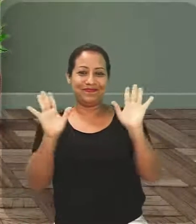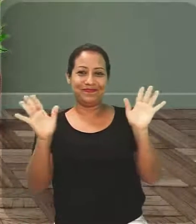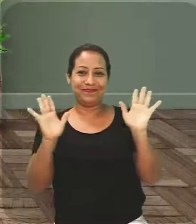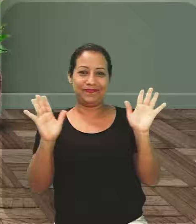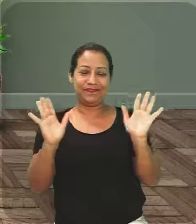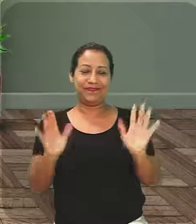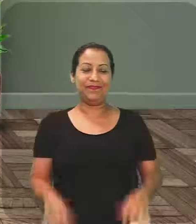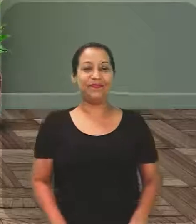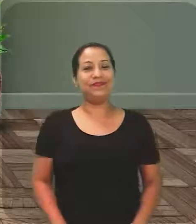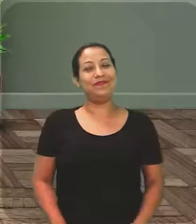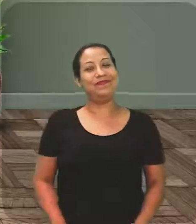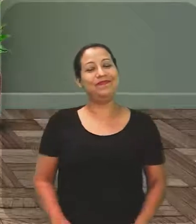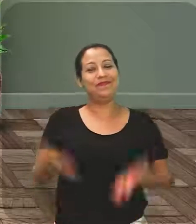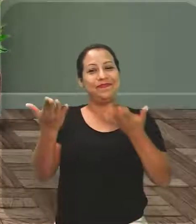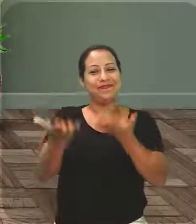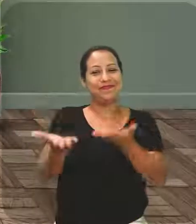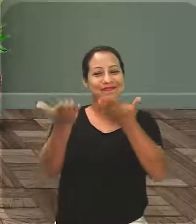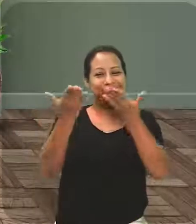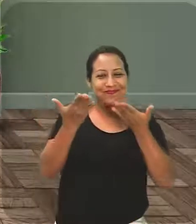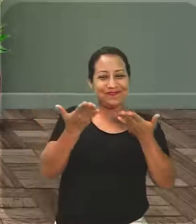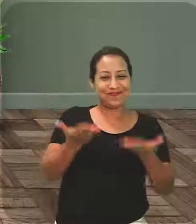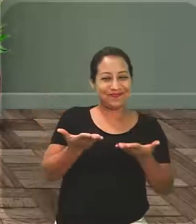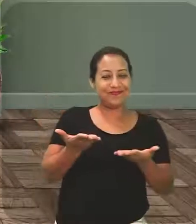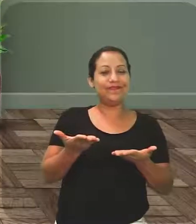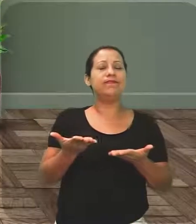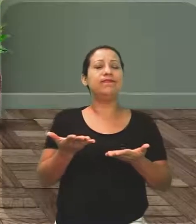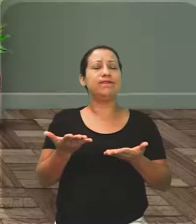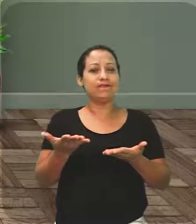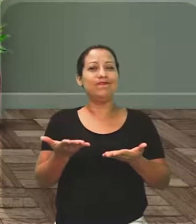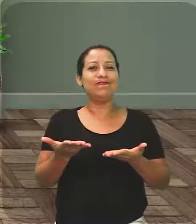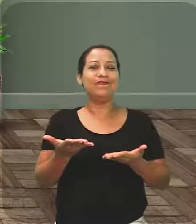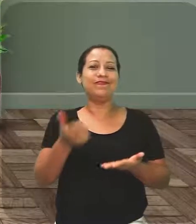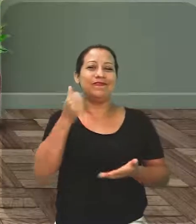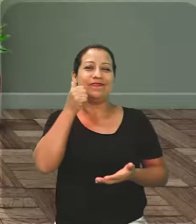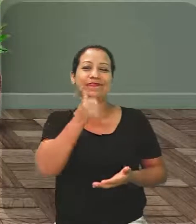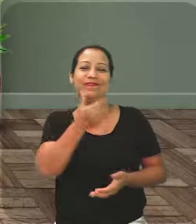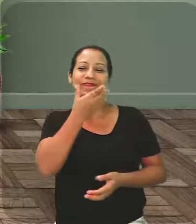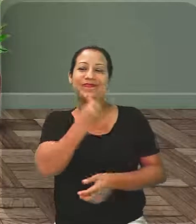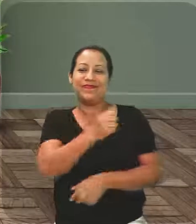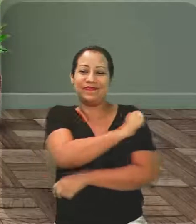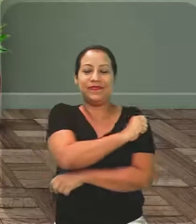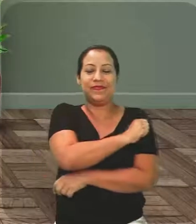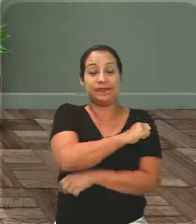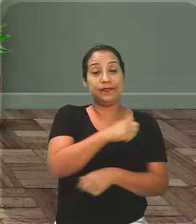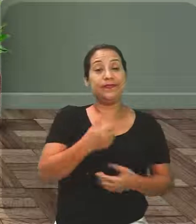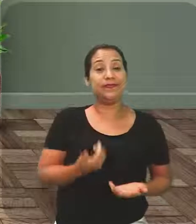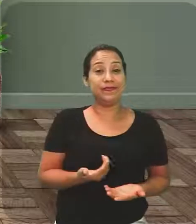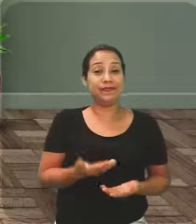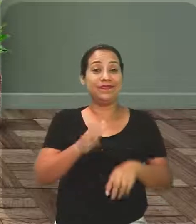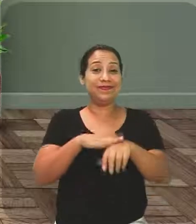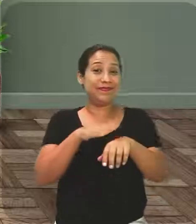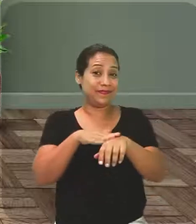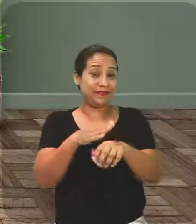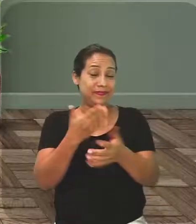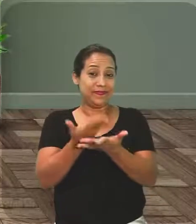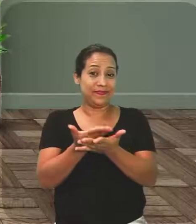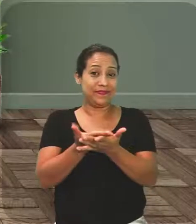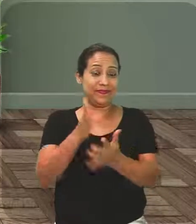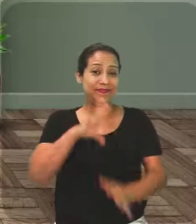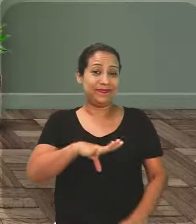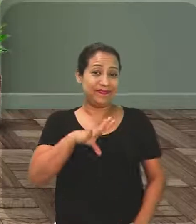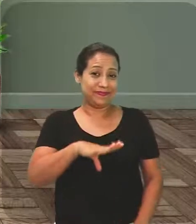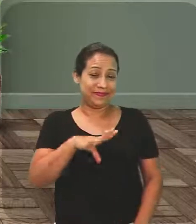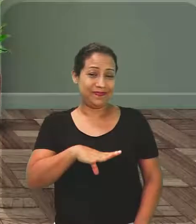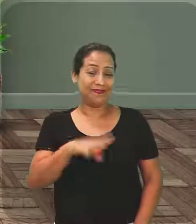Olá! Seja bem-vindo, seja bem-vinda! Vamos lá para mais uma aula de língua portuguesa? Isso mesmo, comigo, professora